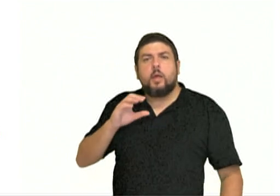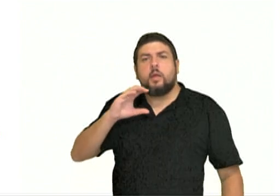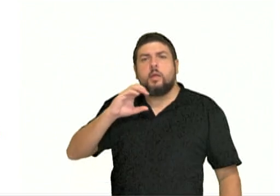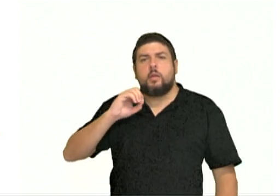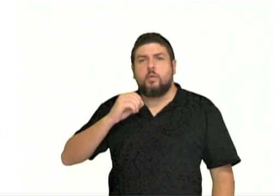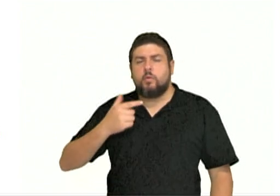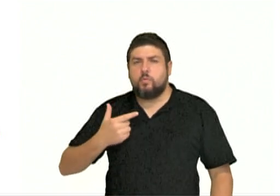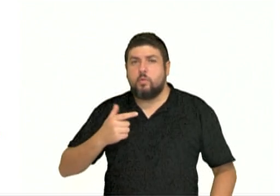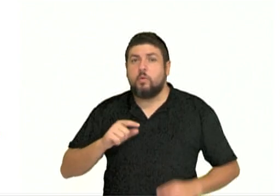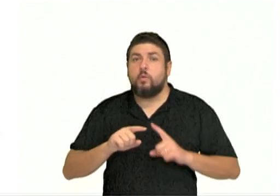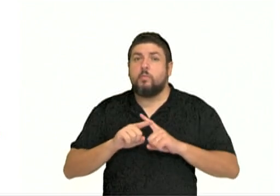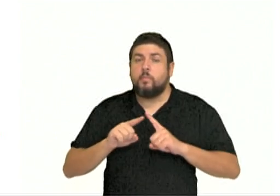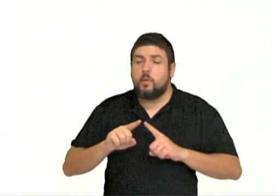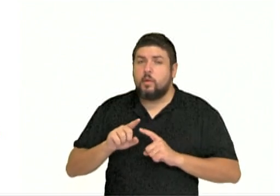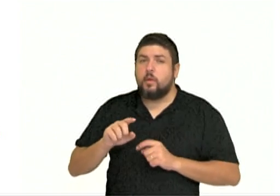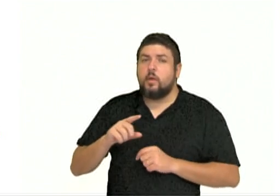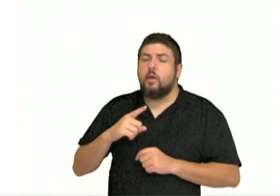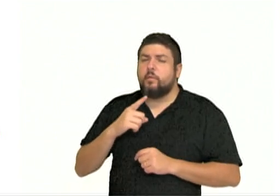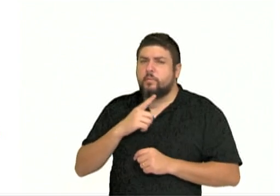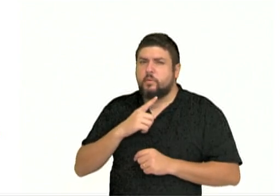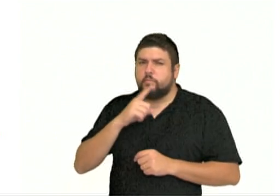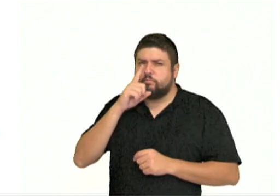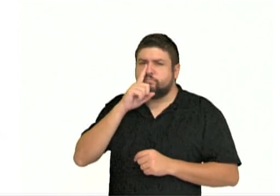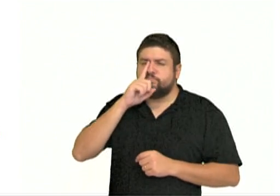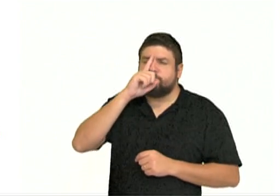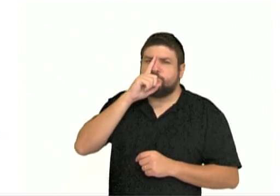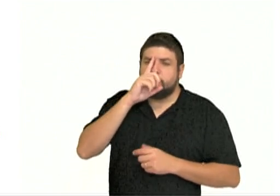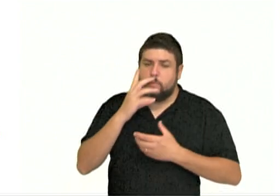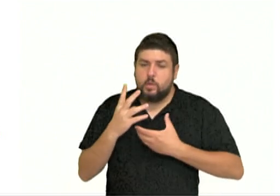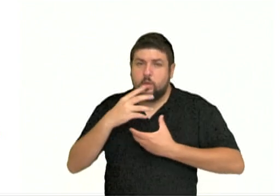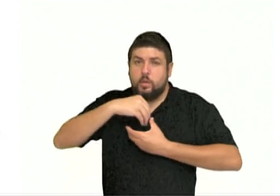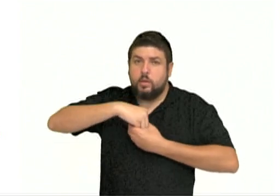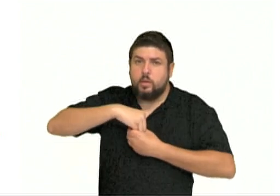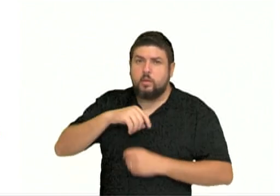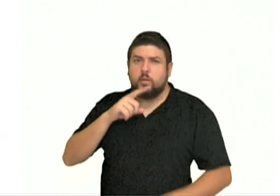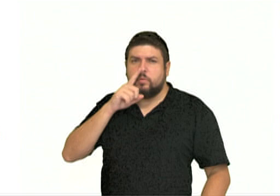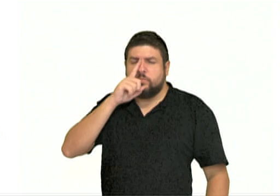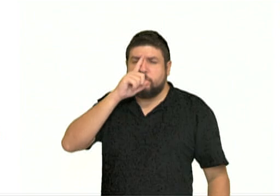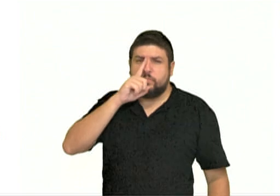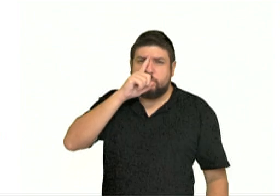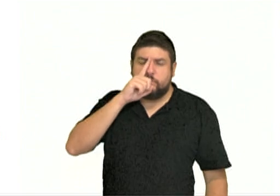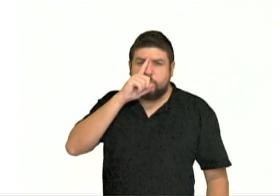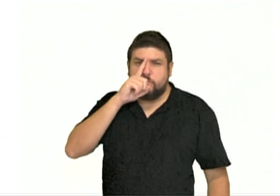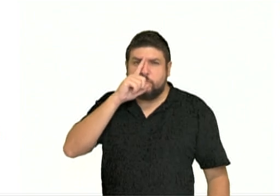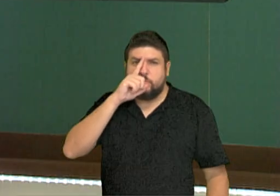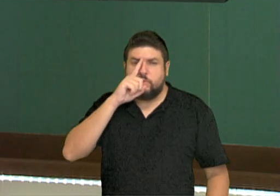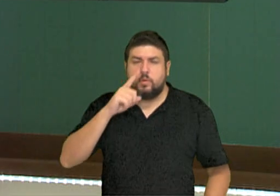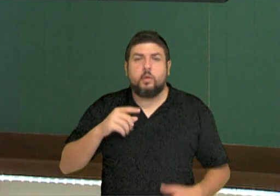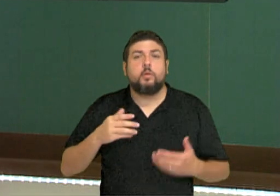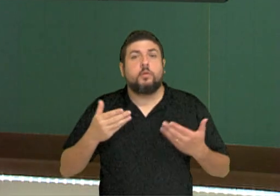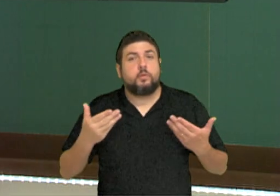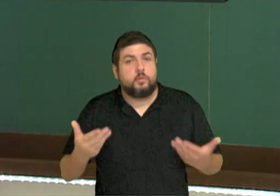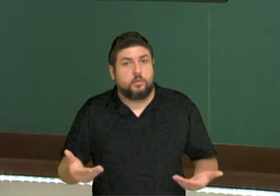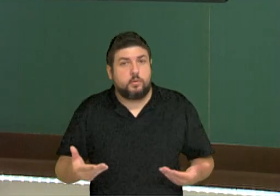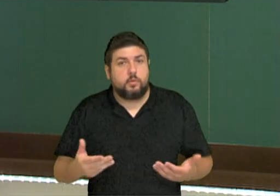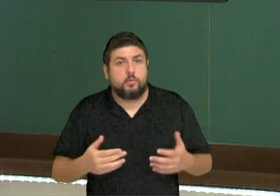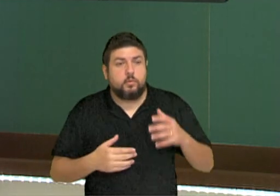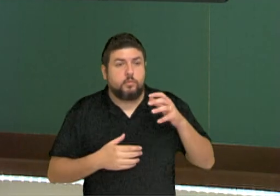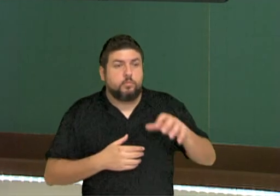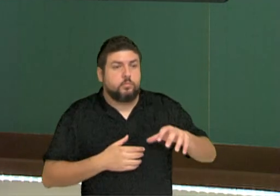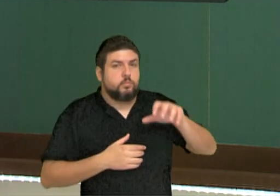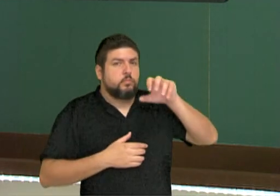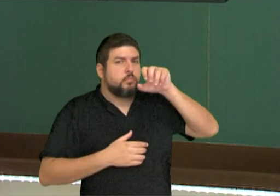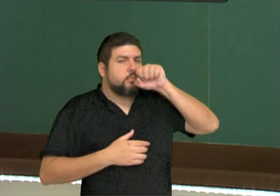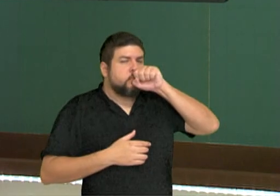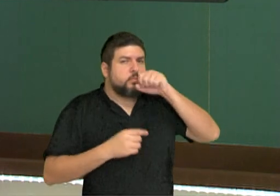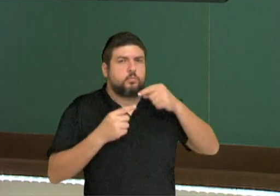apresenta toxicidade ao organismo, ou seja, em doses muito elevadas, esse gás é tóxico